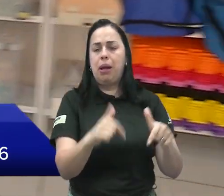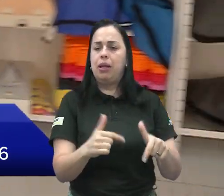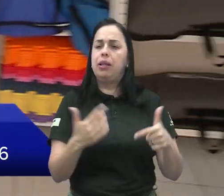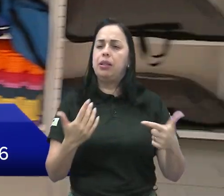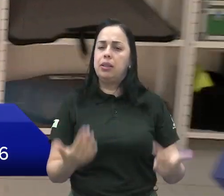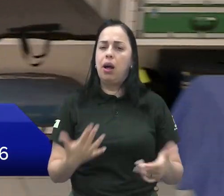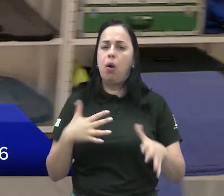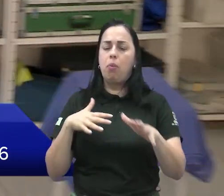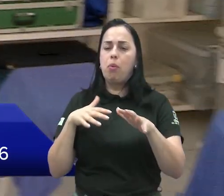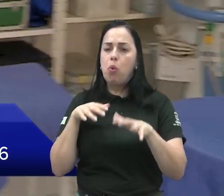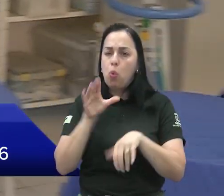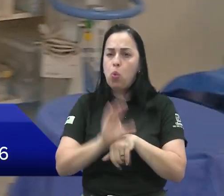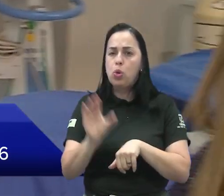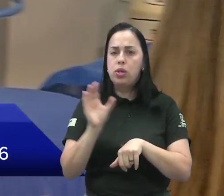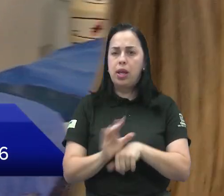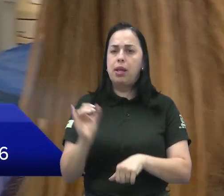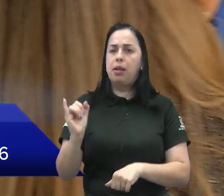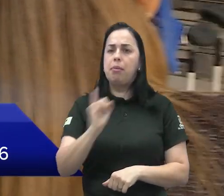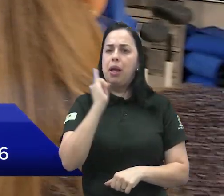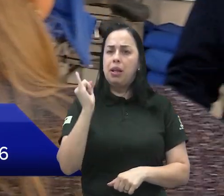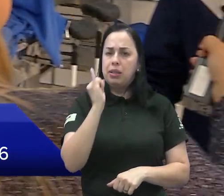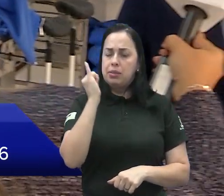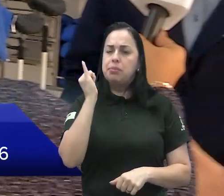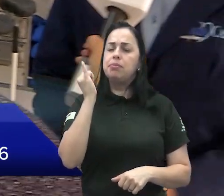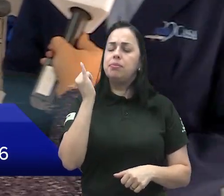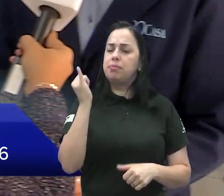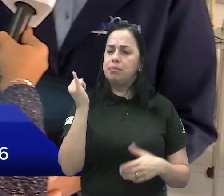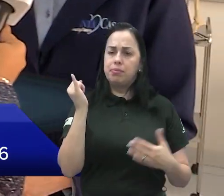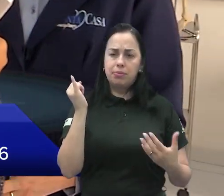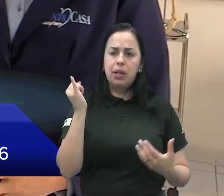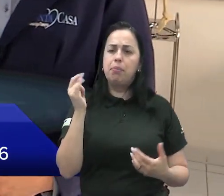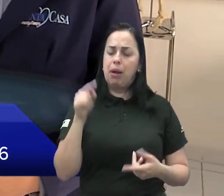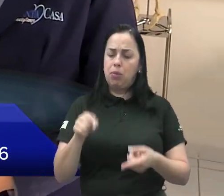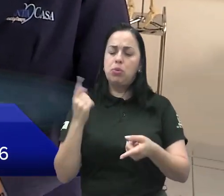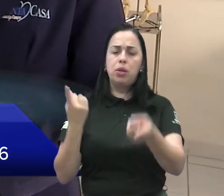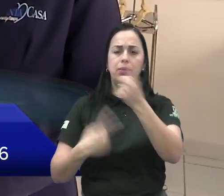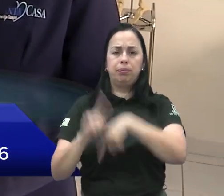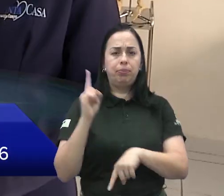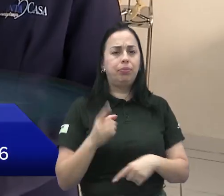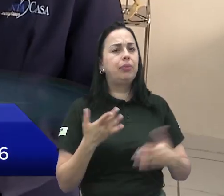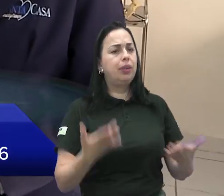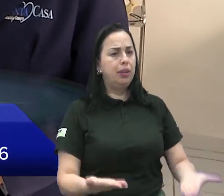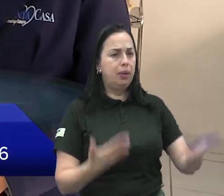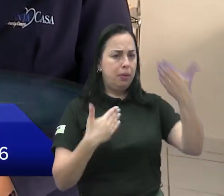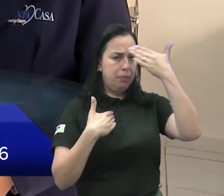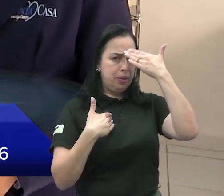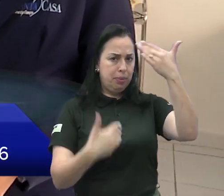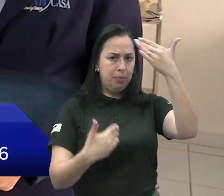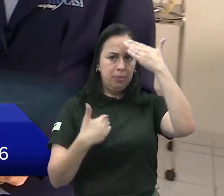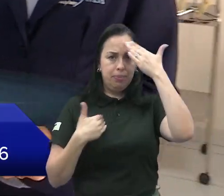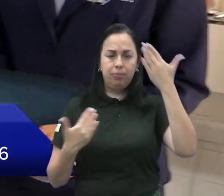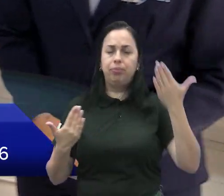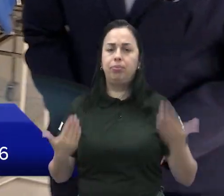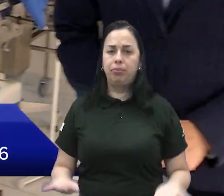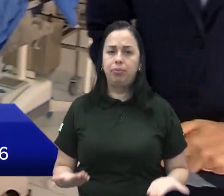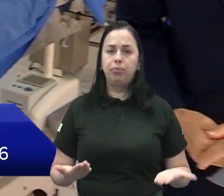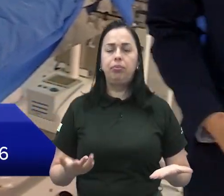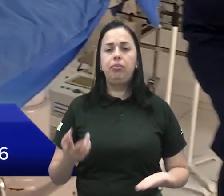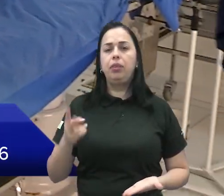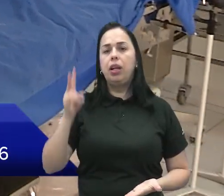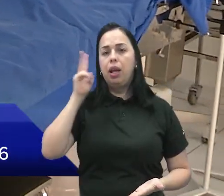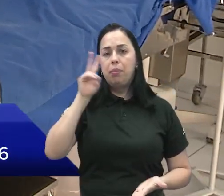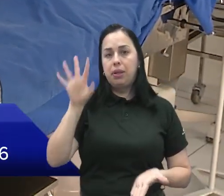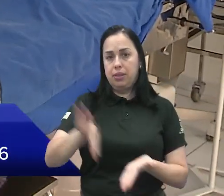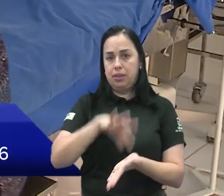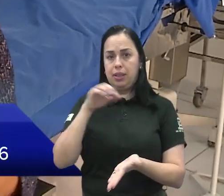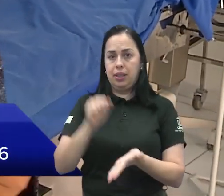trabalho. Então, é uma formação muito importante para se desenvolver. É isso, Renata, muito obrigada. Então a gente